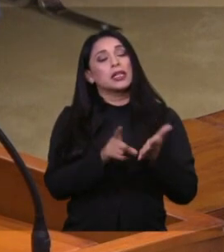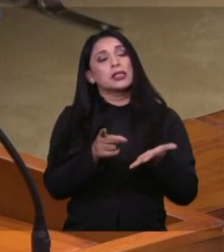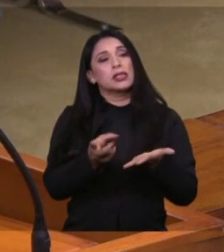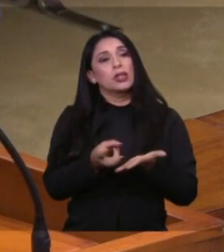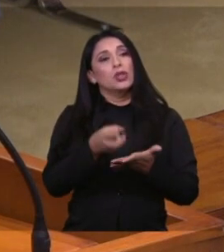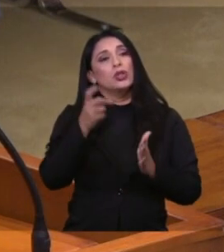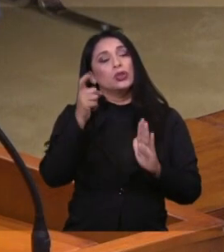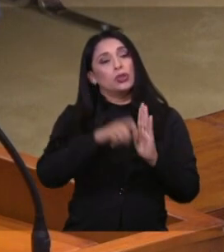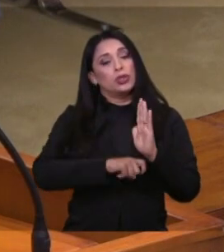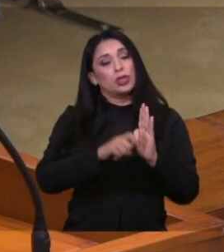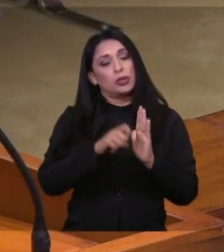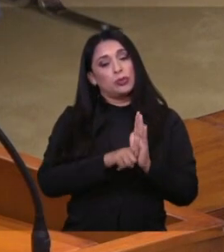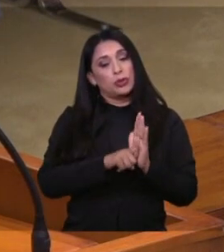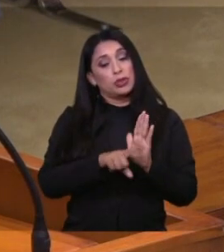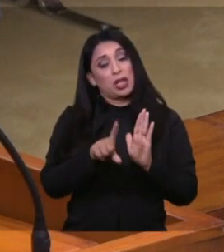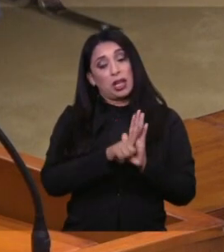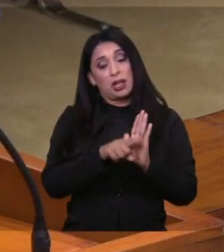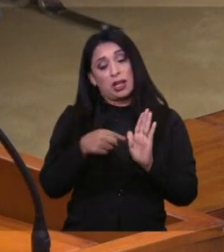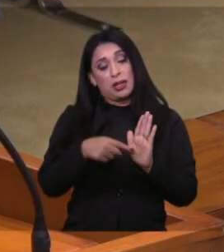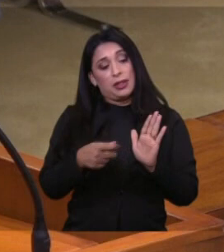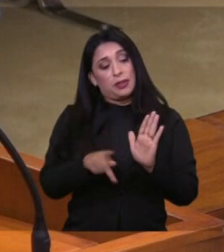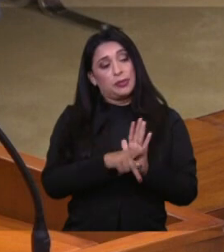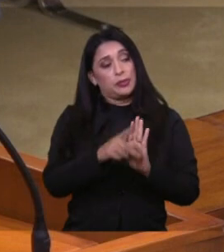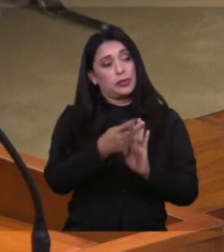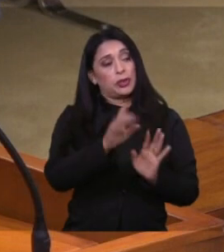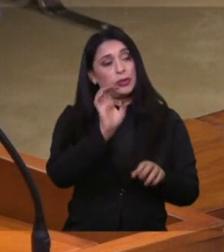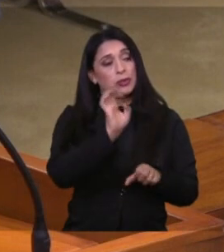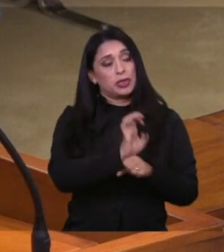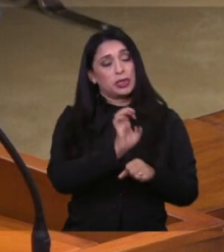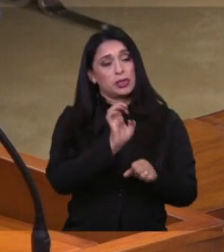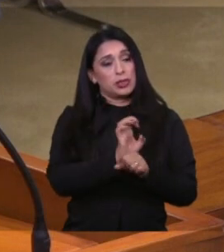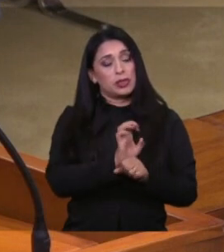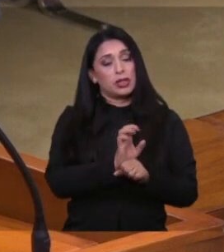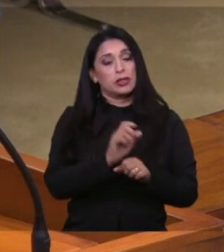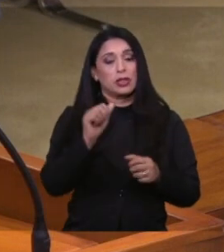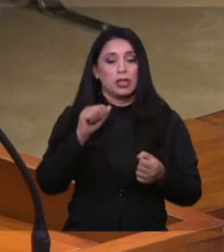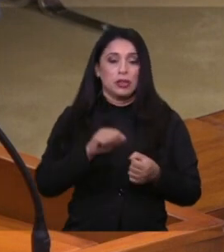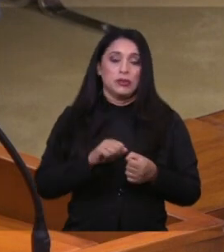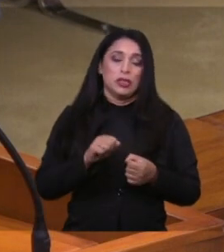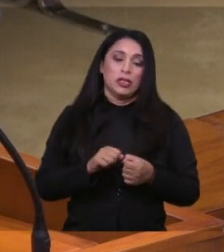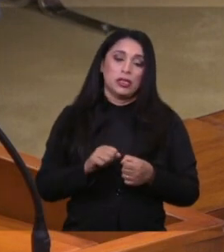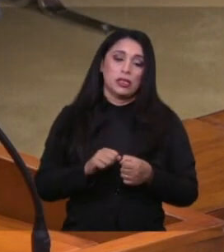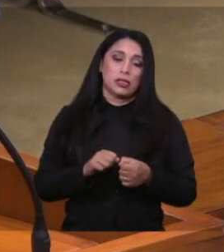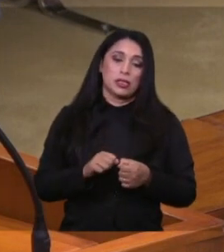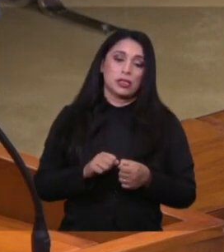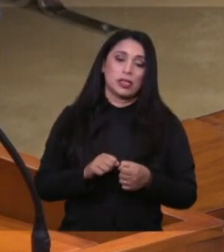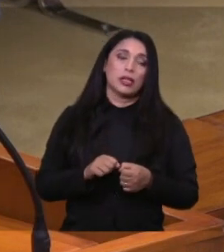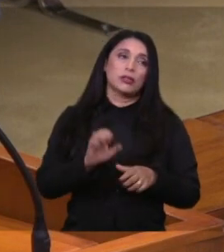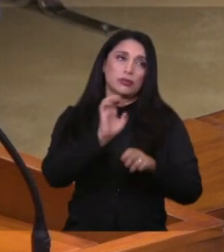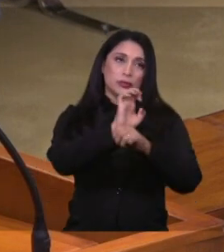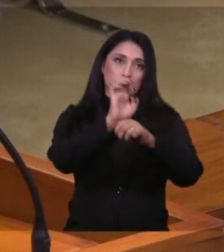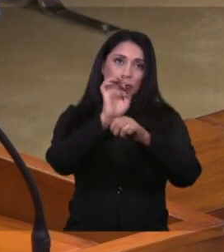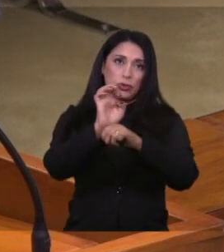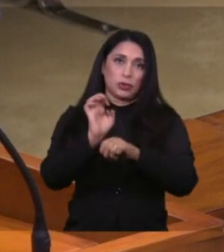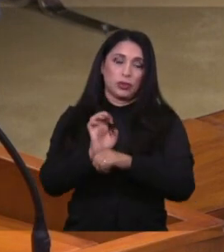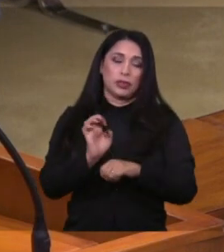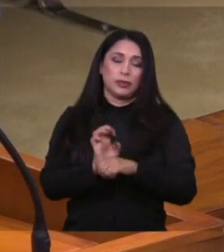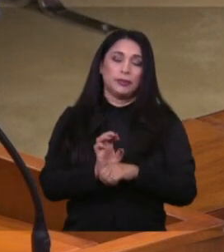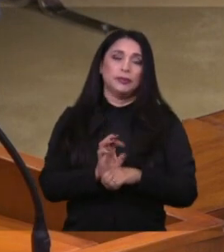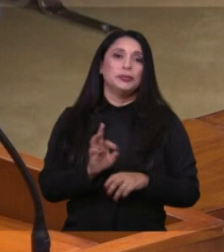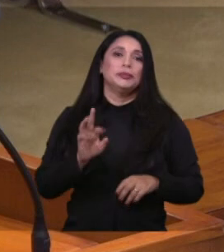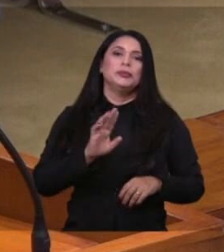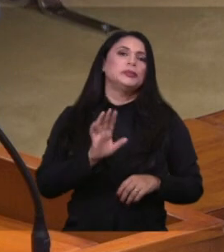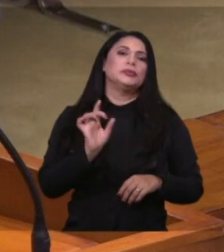as leis que instituem o tributo são as leis estaduais que acabaram de vir a fazê-los no âmbito dos seus respectivos estados.